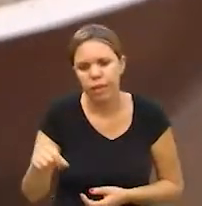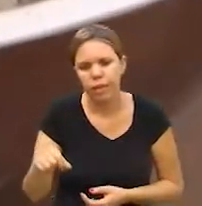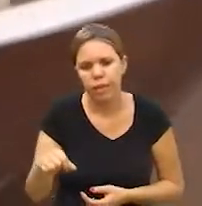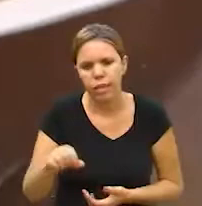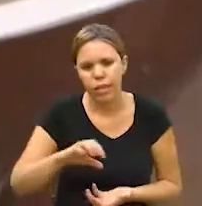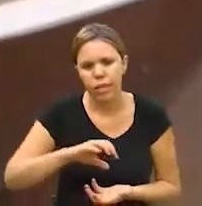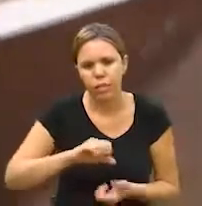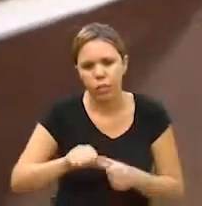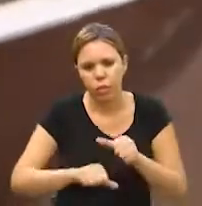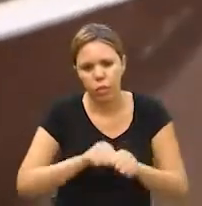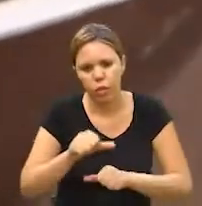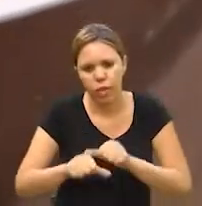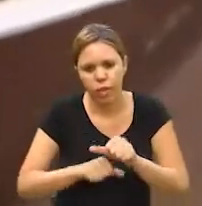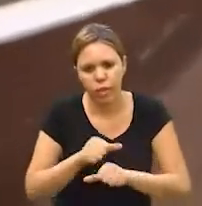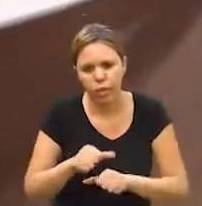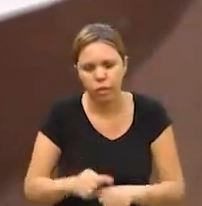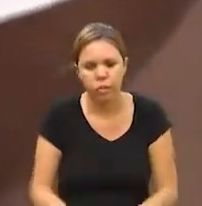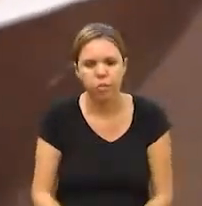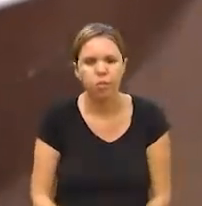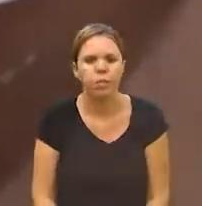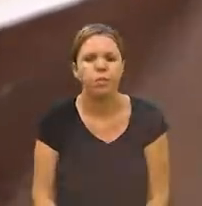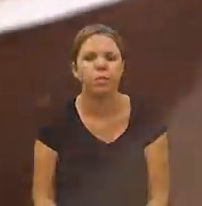já vai mudando a textura.